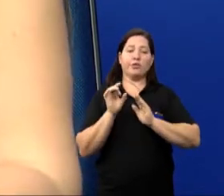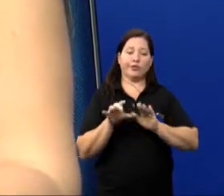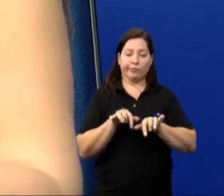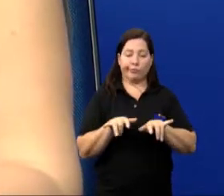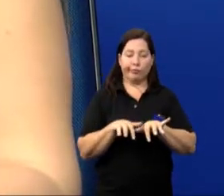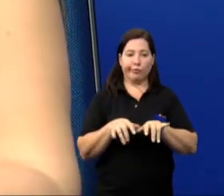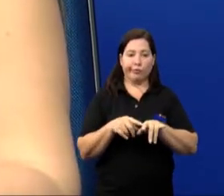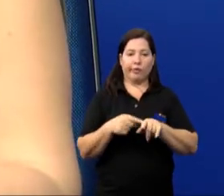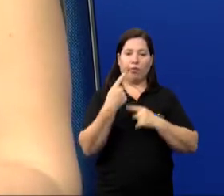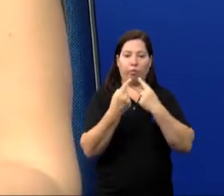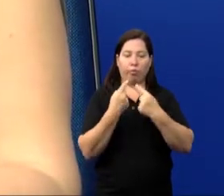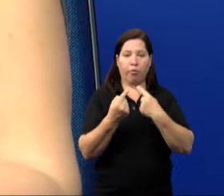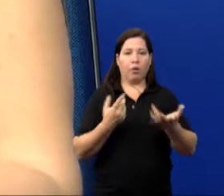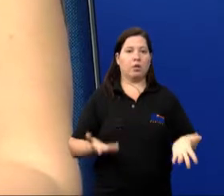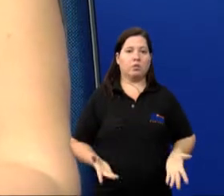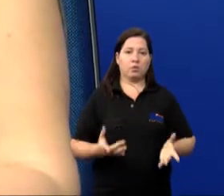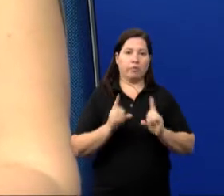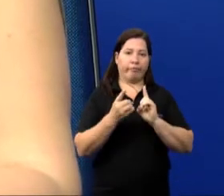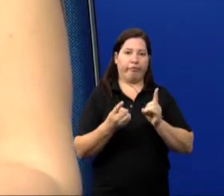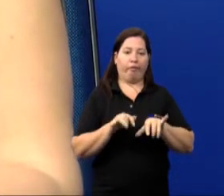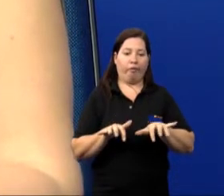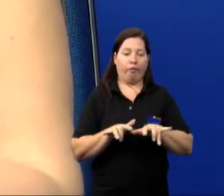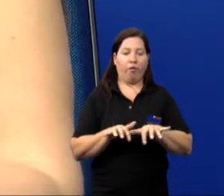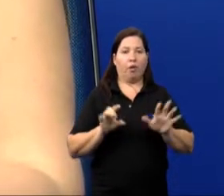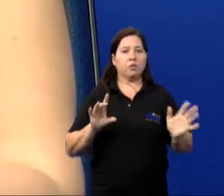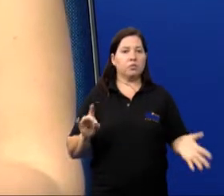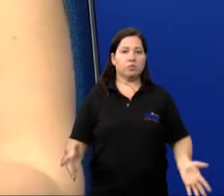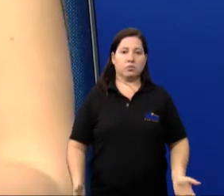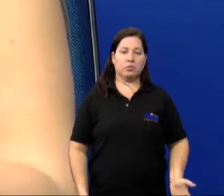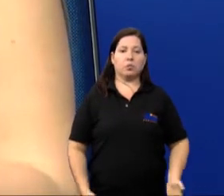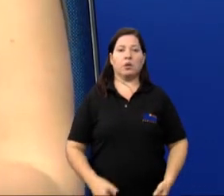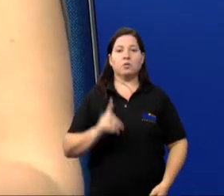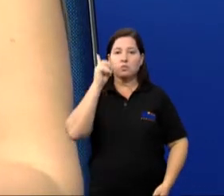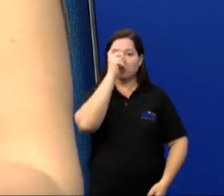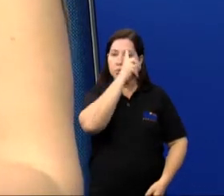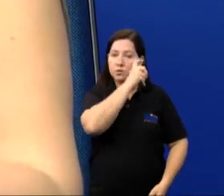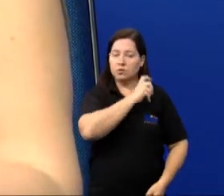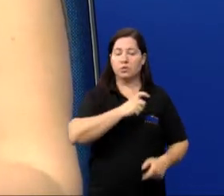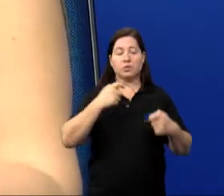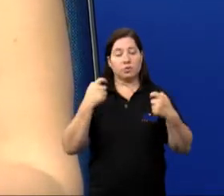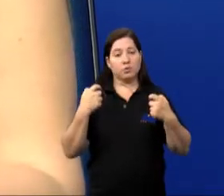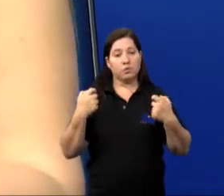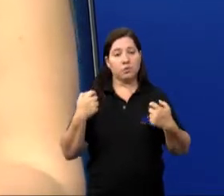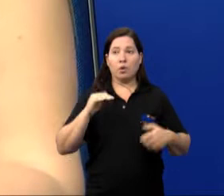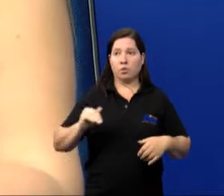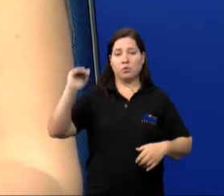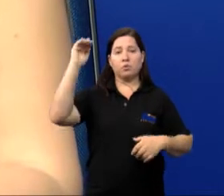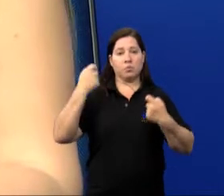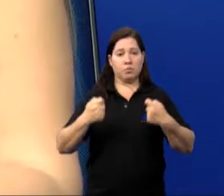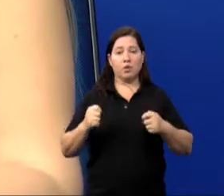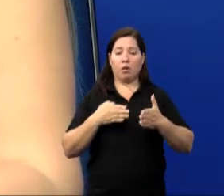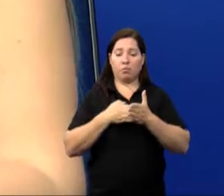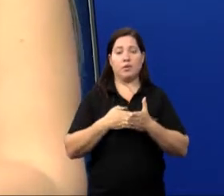né, via computador. Então, algumas coisas nós temos que ponderar das nossas crianças, né? Eu acho que existem momentos para